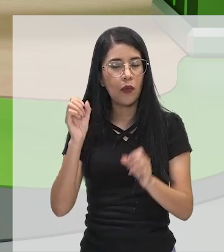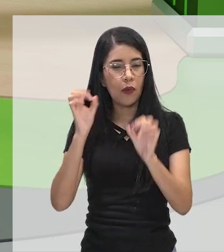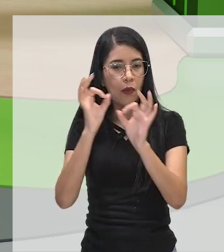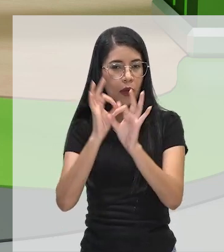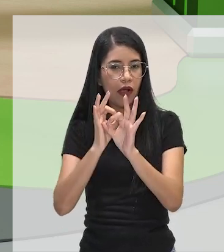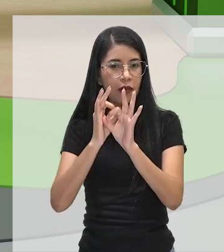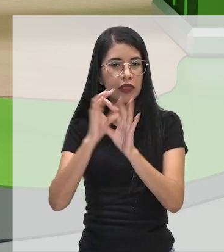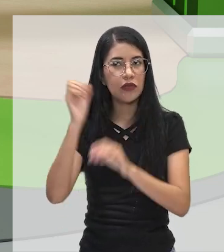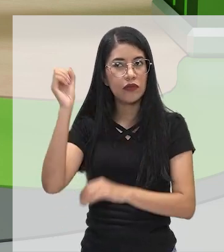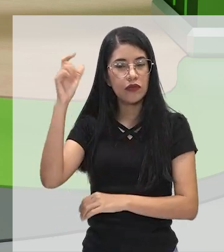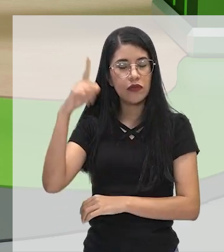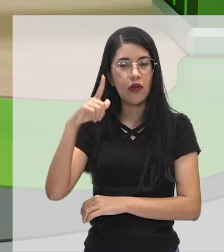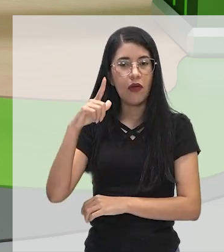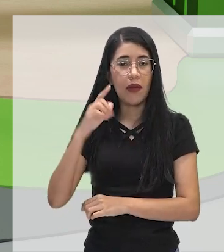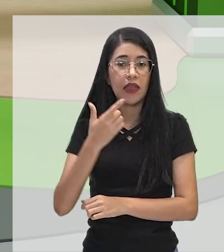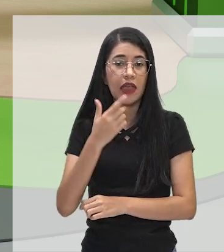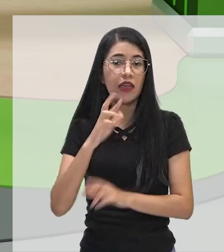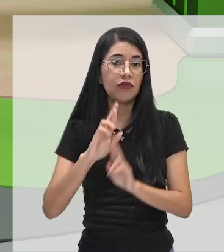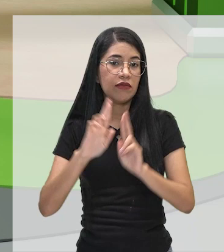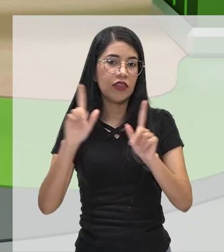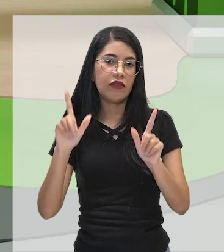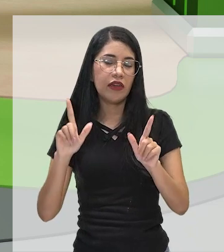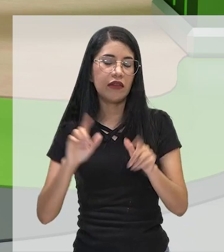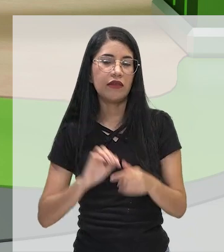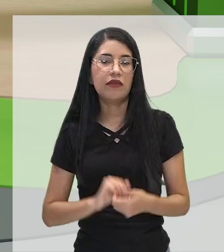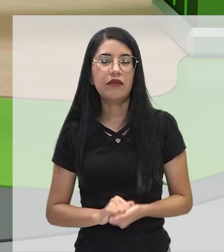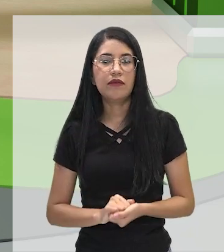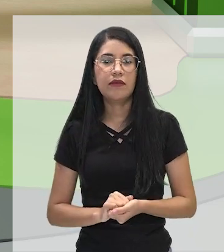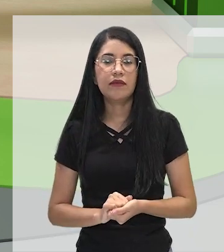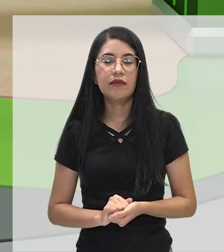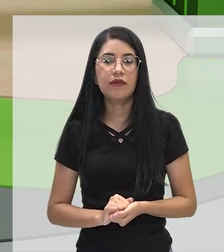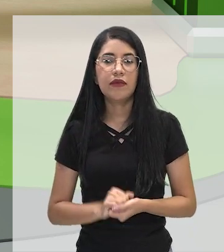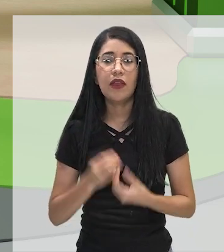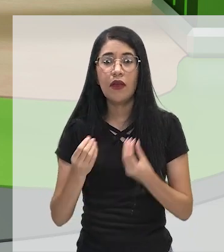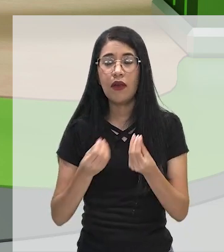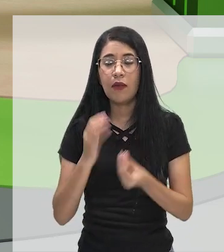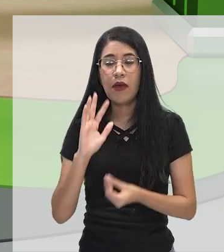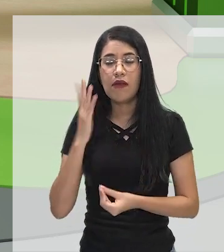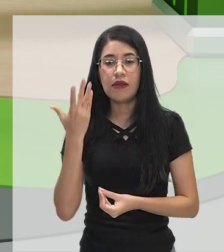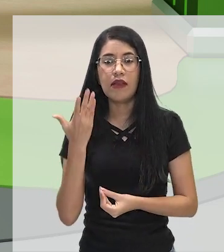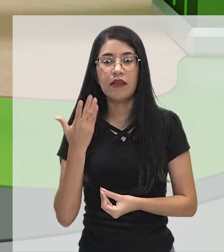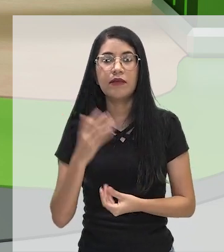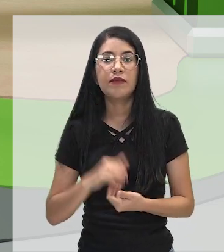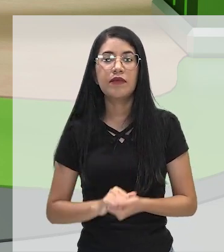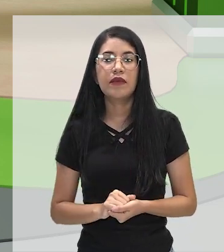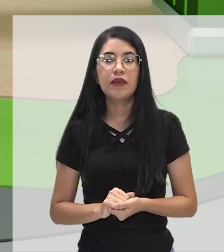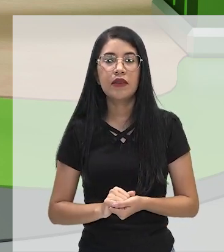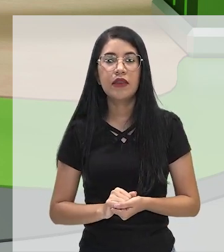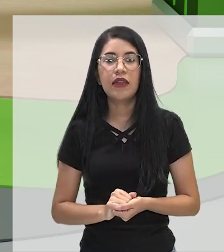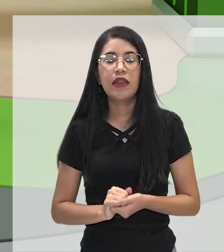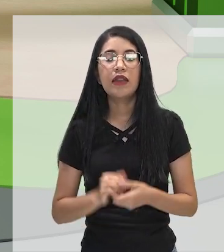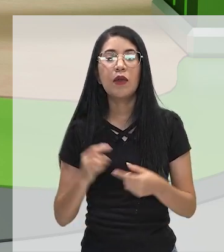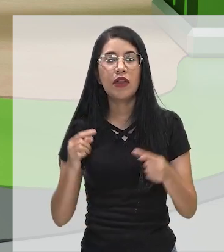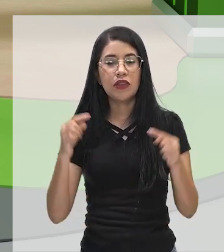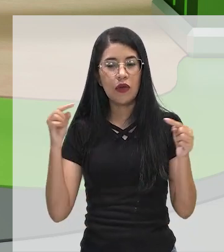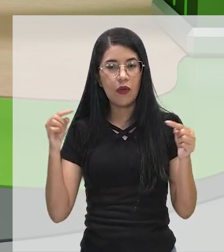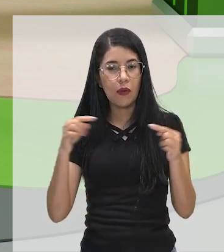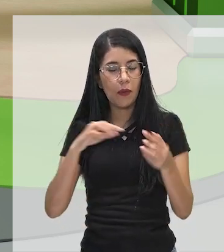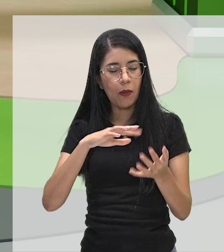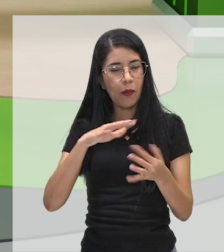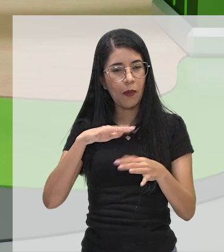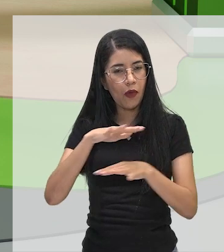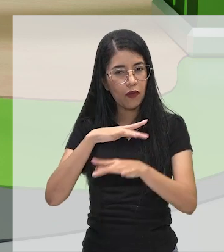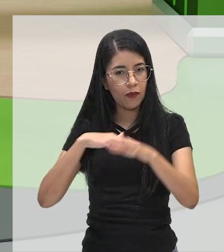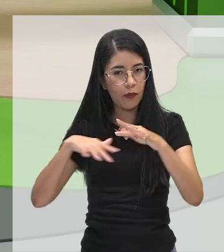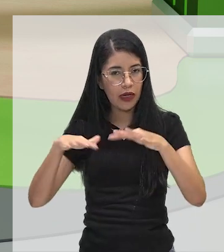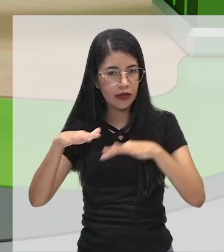outro posicionamento ali desses astros, certo? Então, o que vai acontecer? Como nós já sabemos, os astros eles vão realizar movimentos